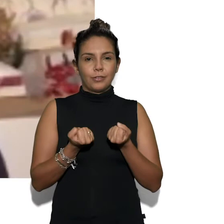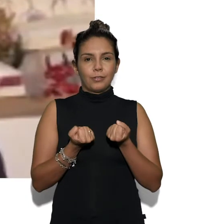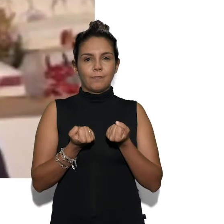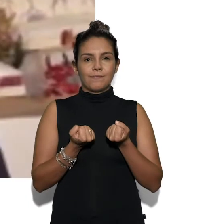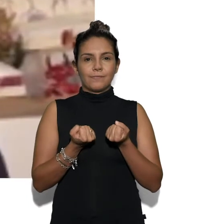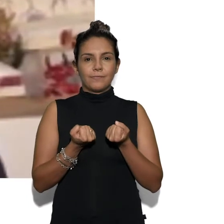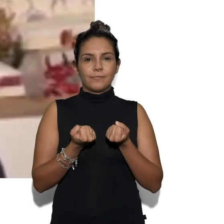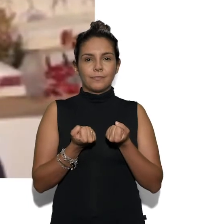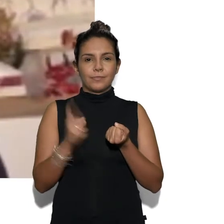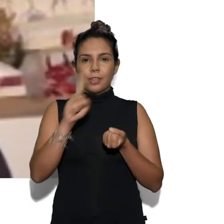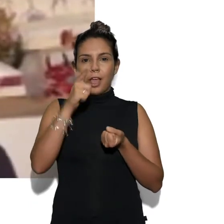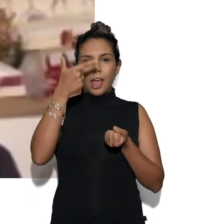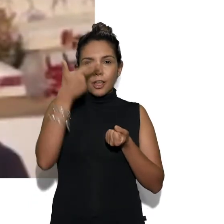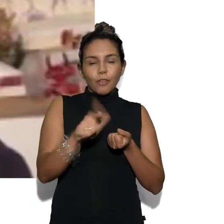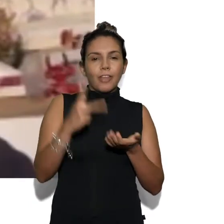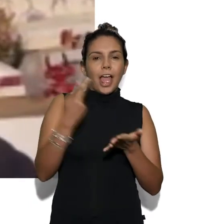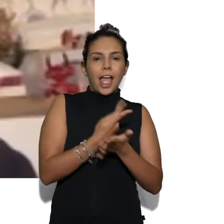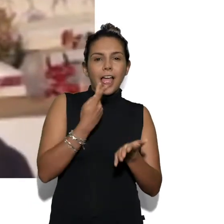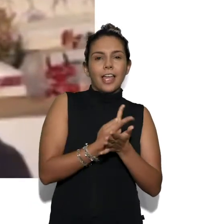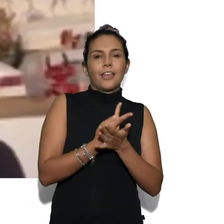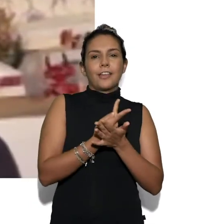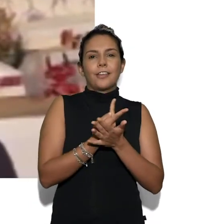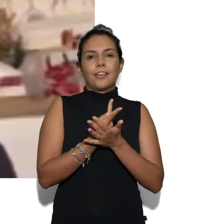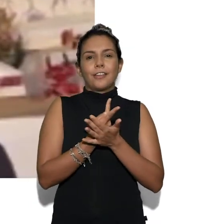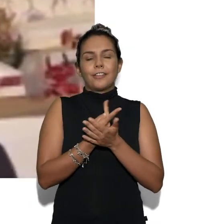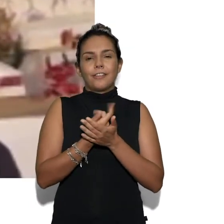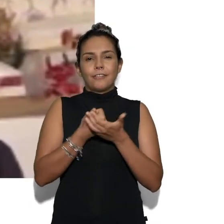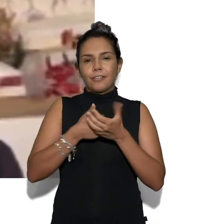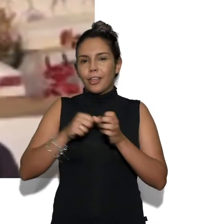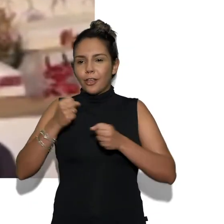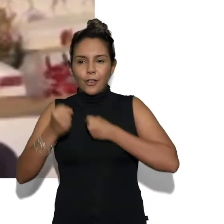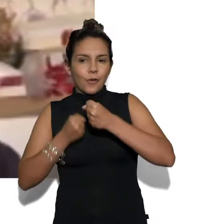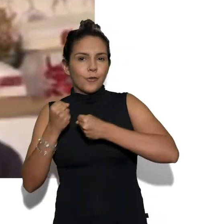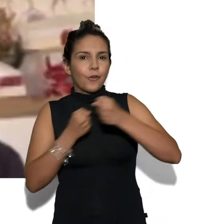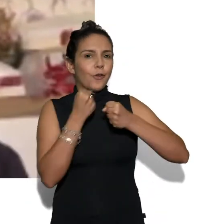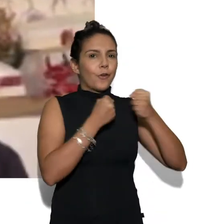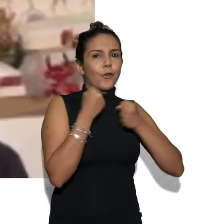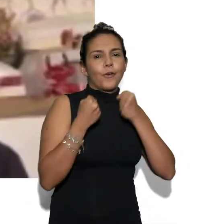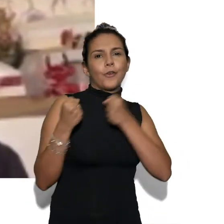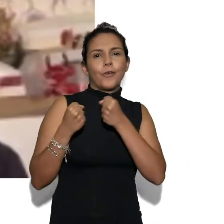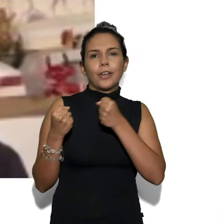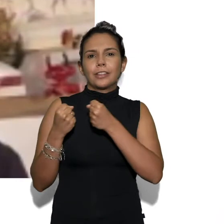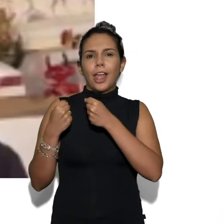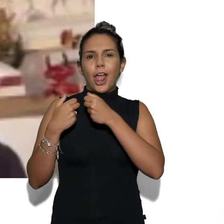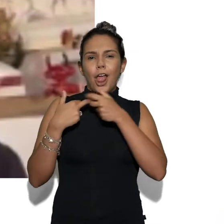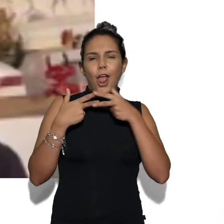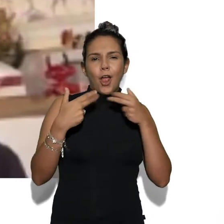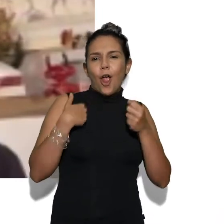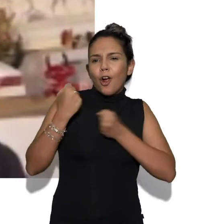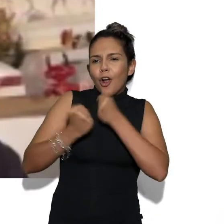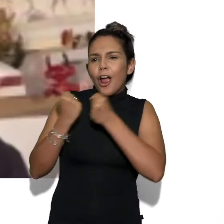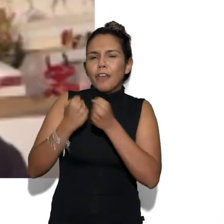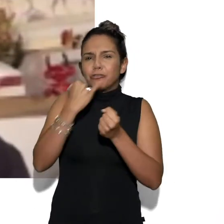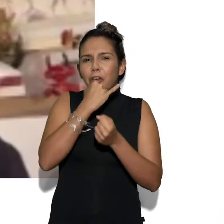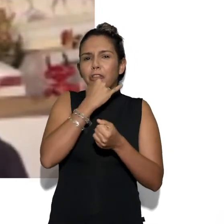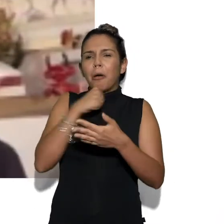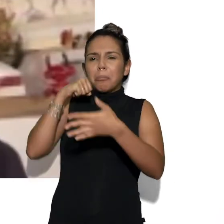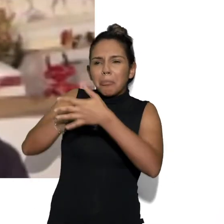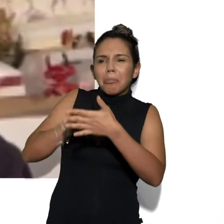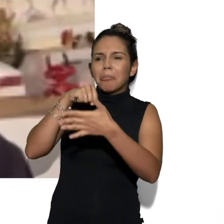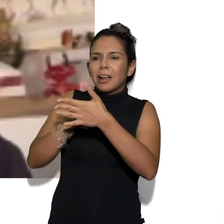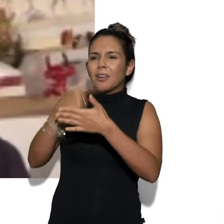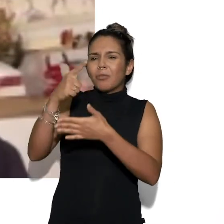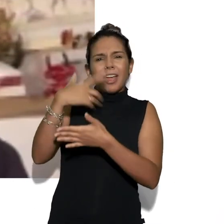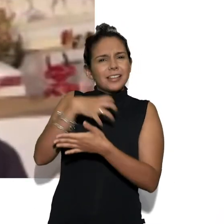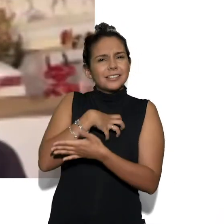repetir determinados erros, assim, para não ficar correndo atrás de coisas que não faz mais sentido correr, assim, não faz muito